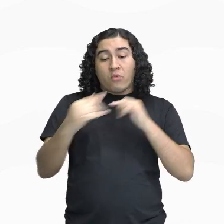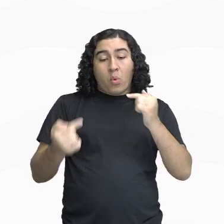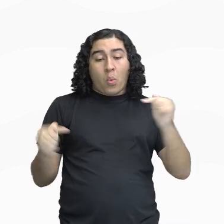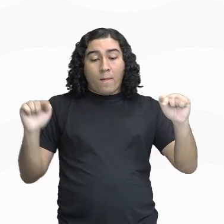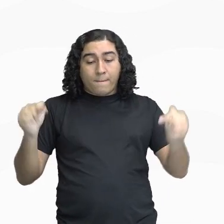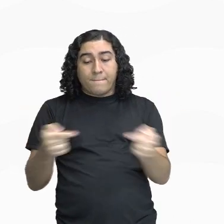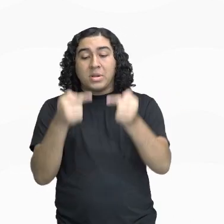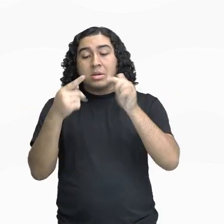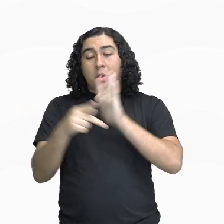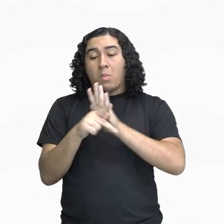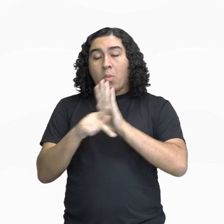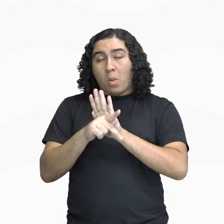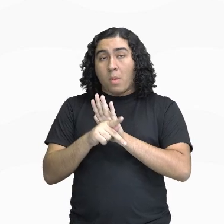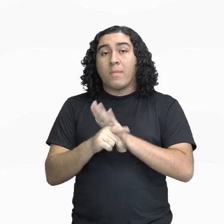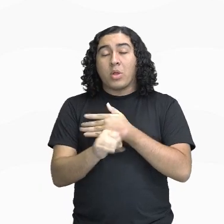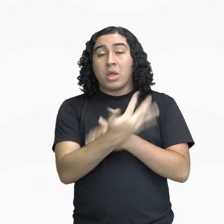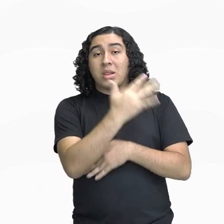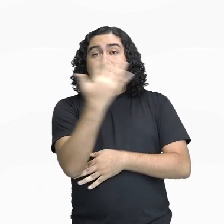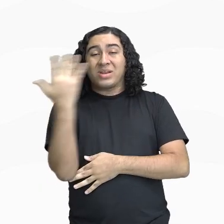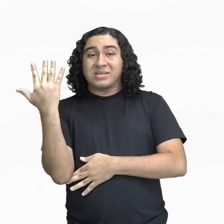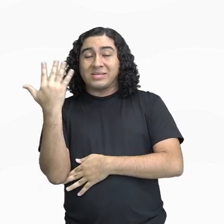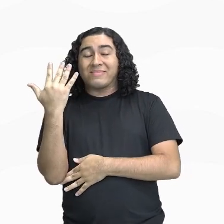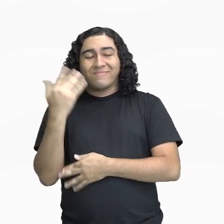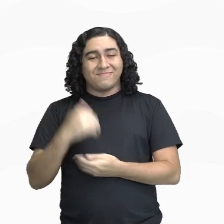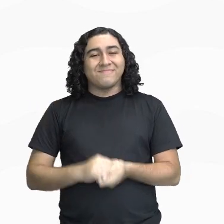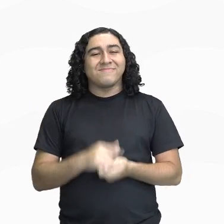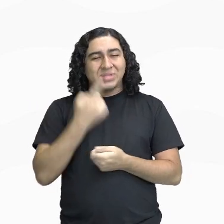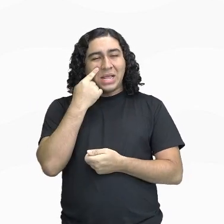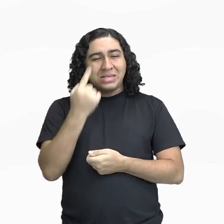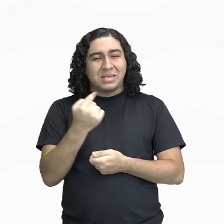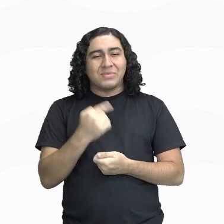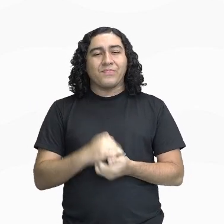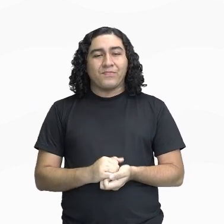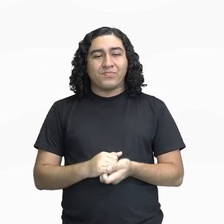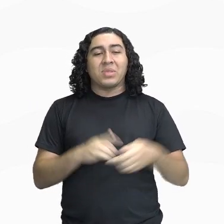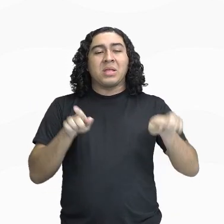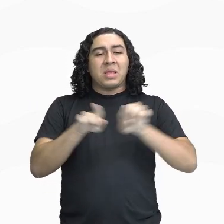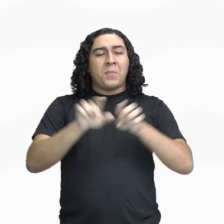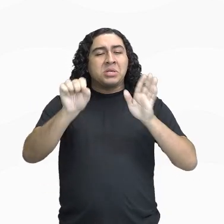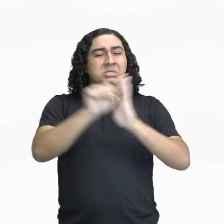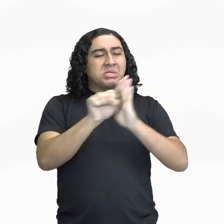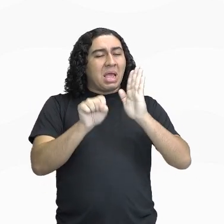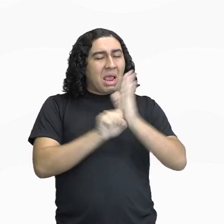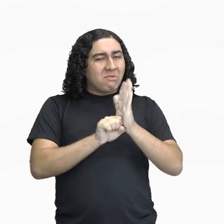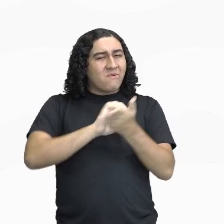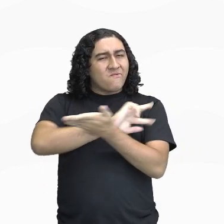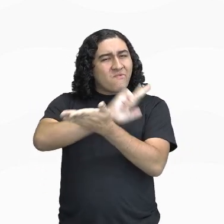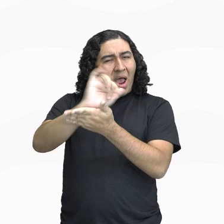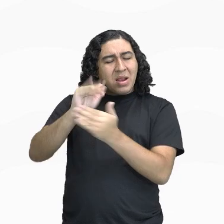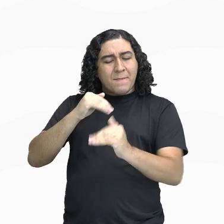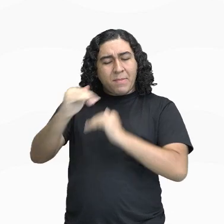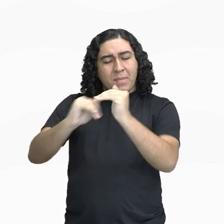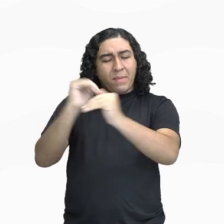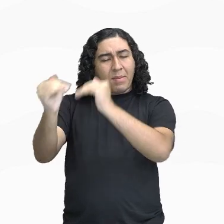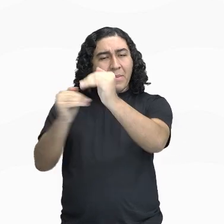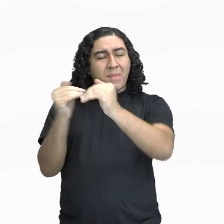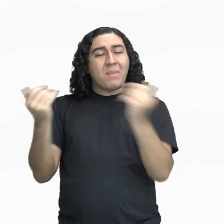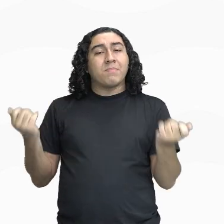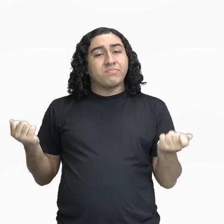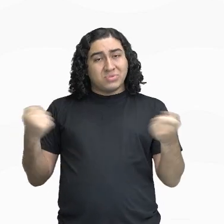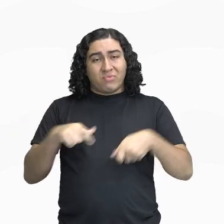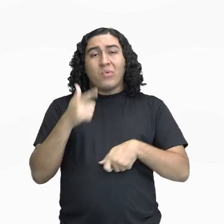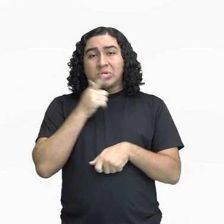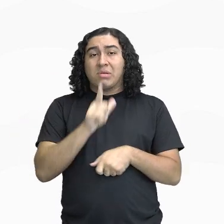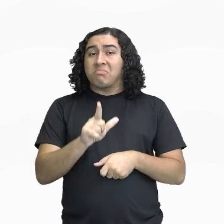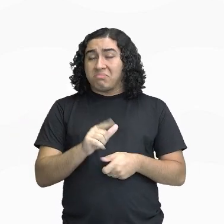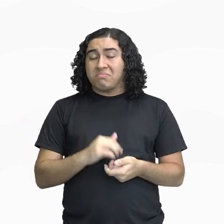os ecossistemas que os cercam. Olha só que interessante. E durante séculos e séculos e séculos, eles conseguiram